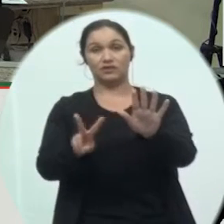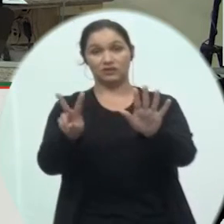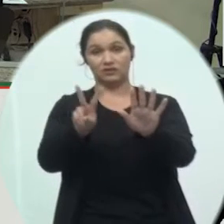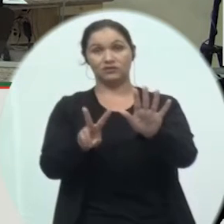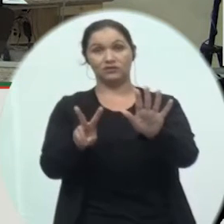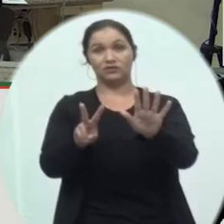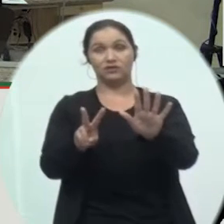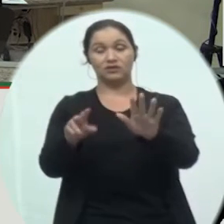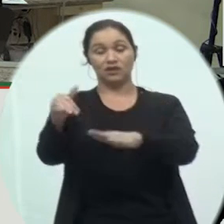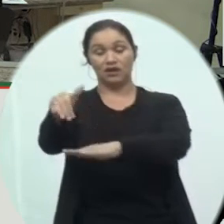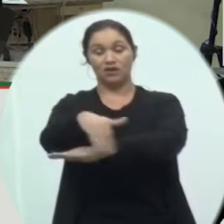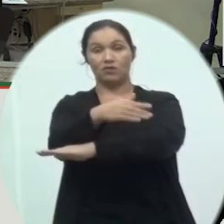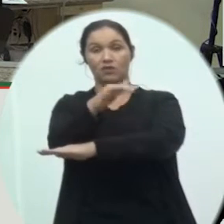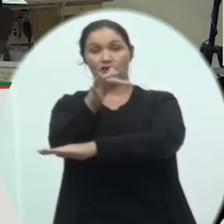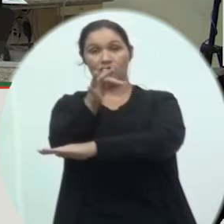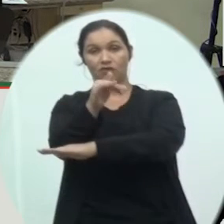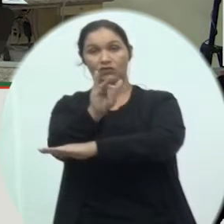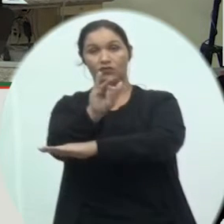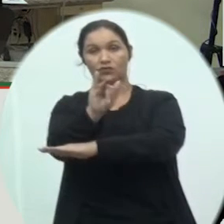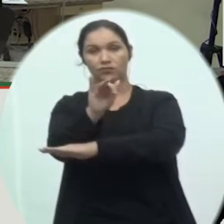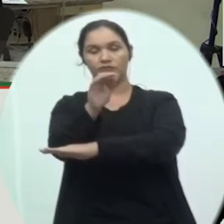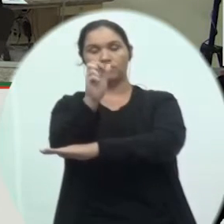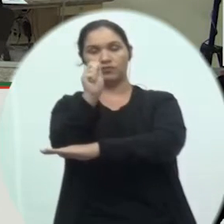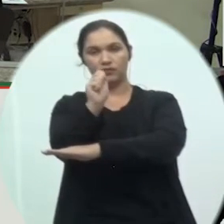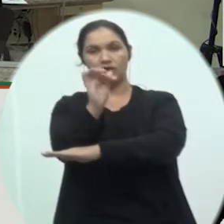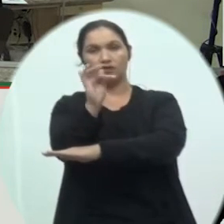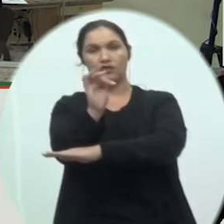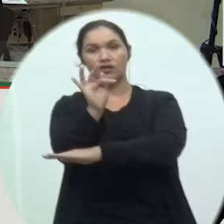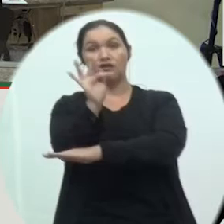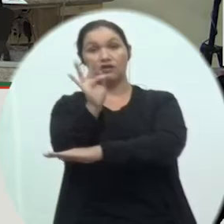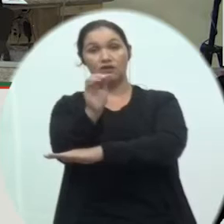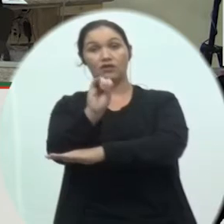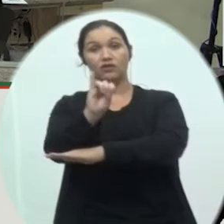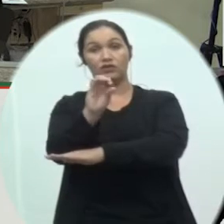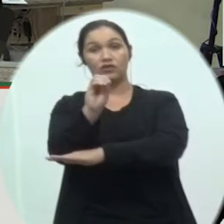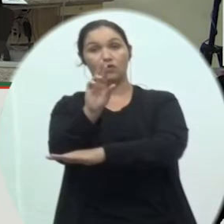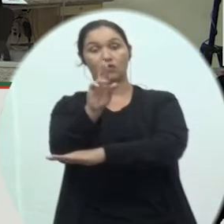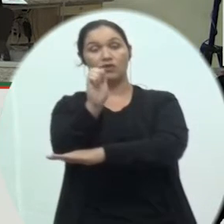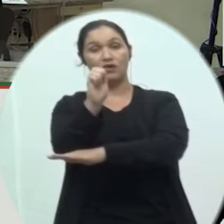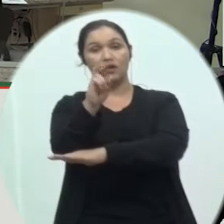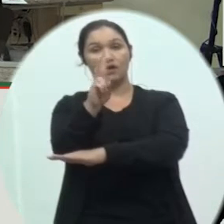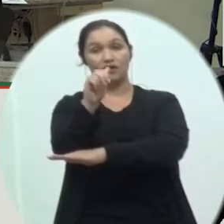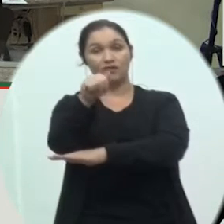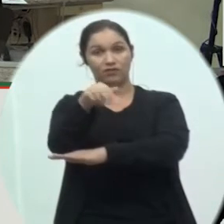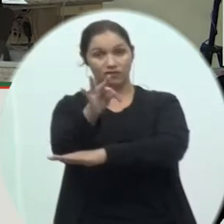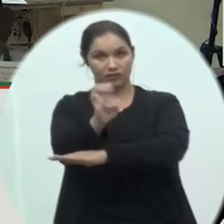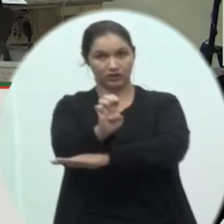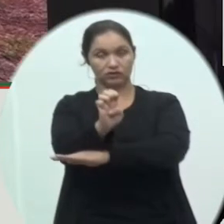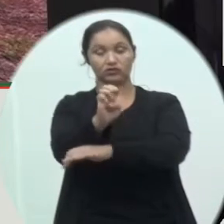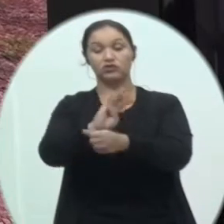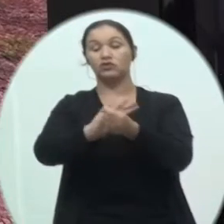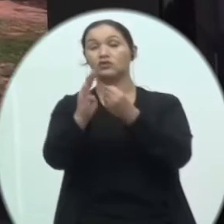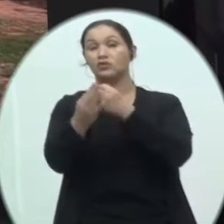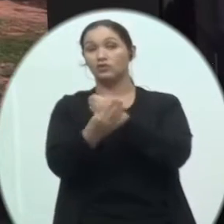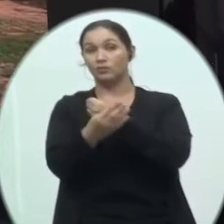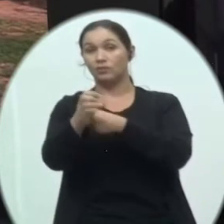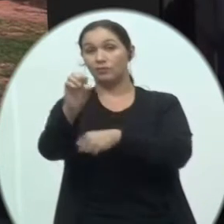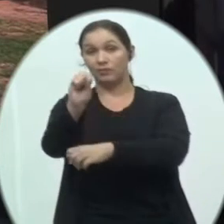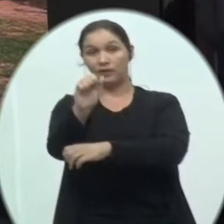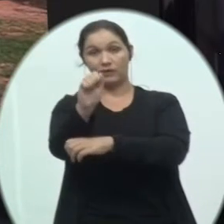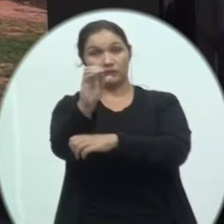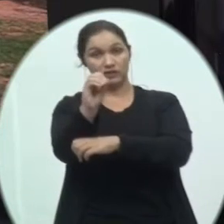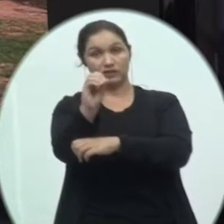rua Fioravante Pazini, ali do bairro São Defende, loteamento Sequinel. São fotos